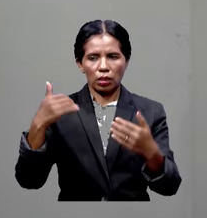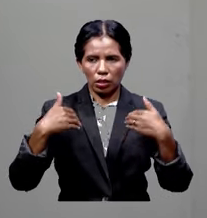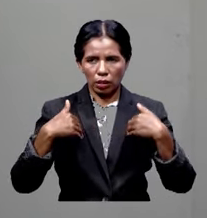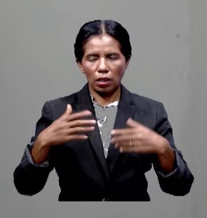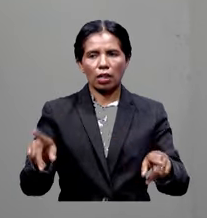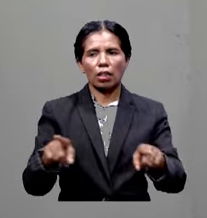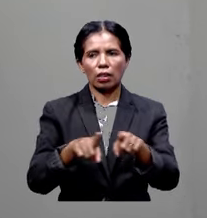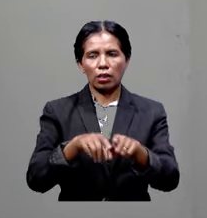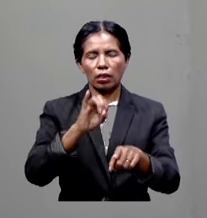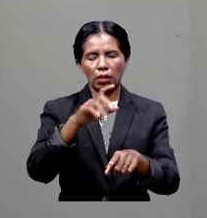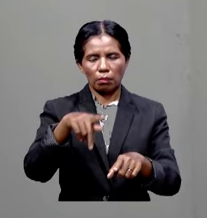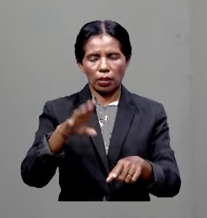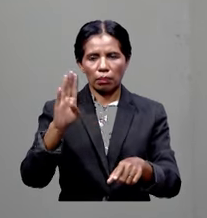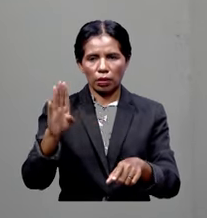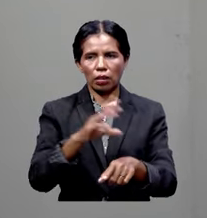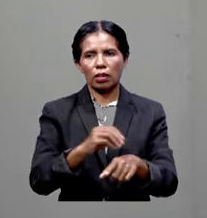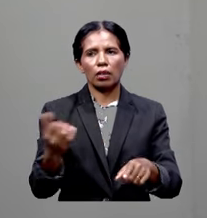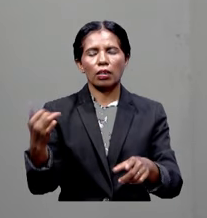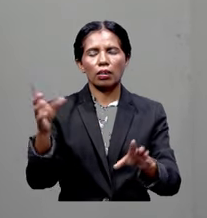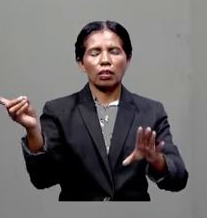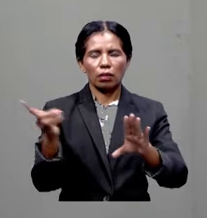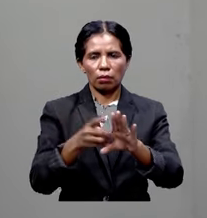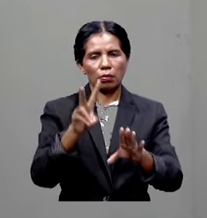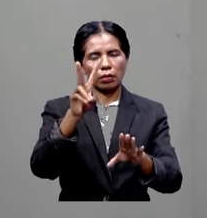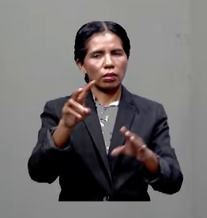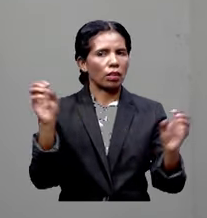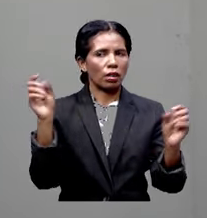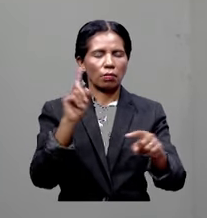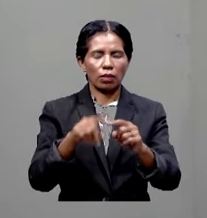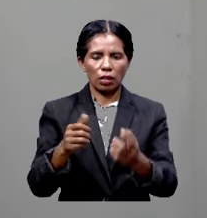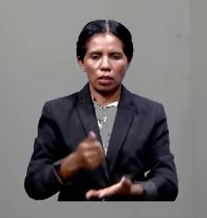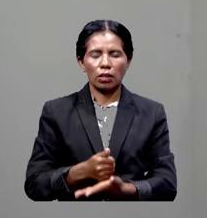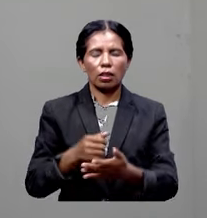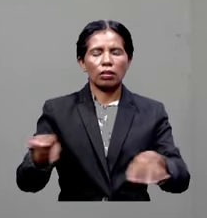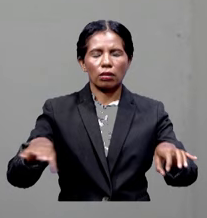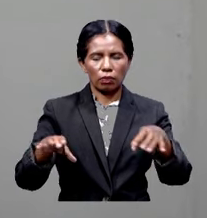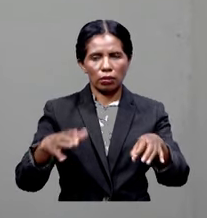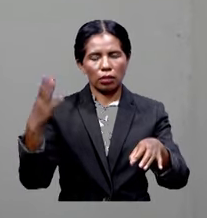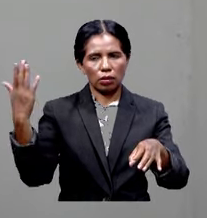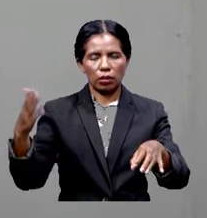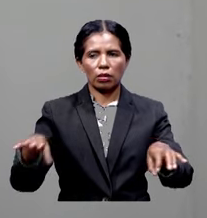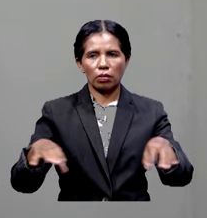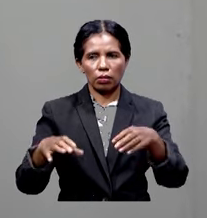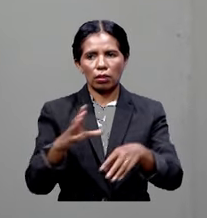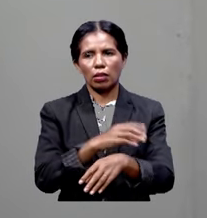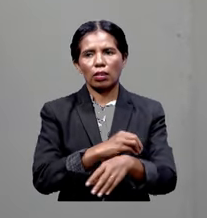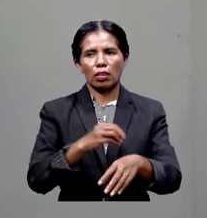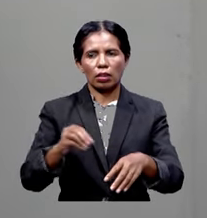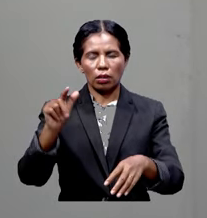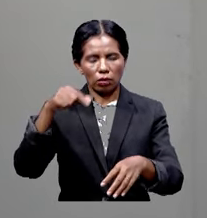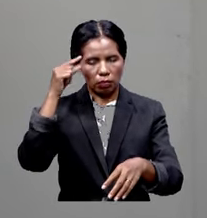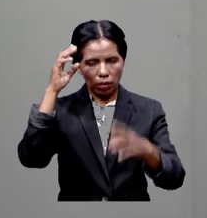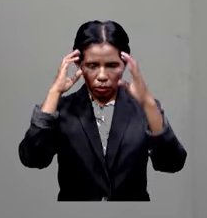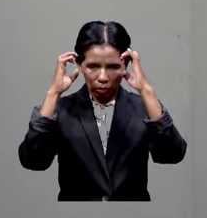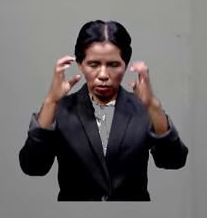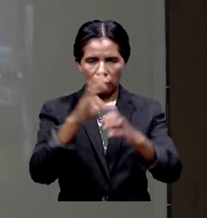caso IPB ni ane be que depois de ser retang diploma 2 la consegue absorve ia e campo de trabalho e o setor da